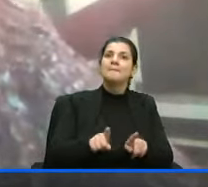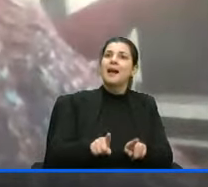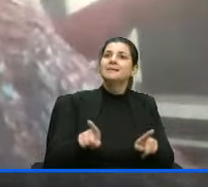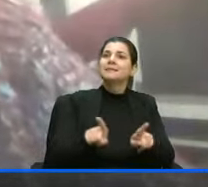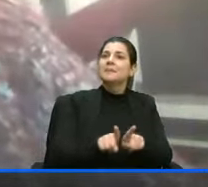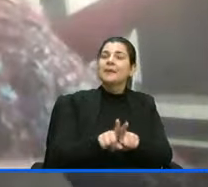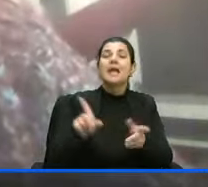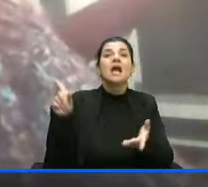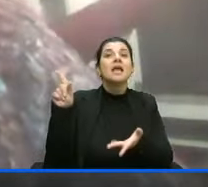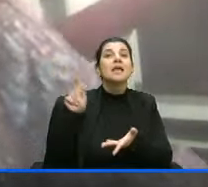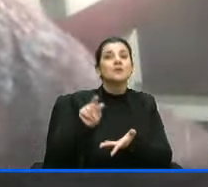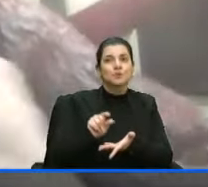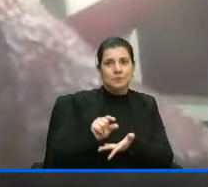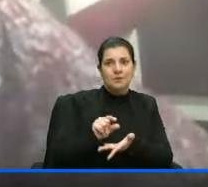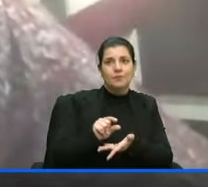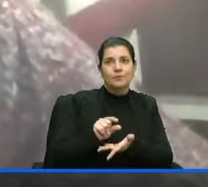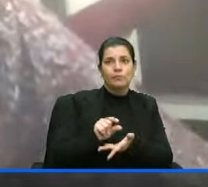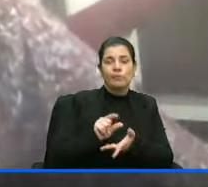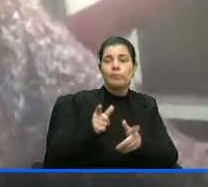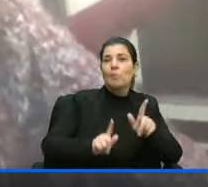em alguns momentos, em alguns lugares,